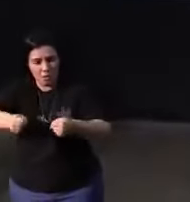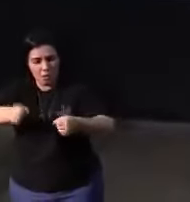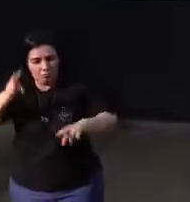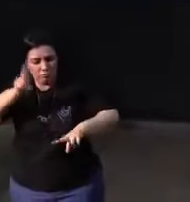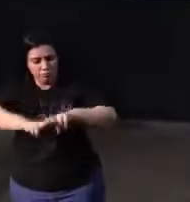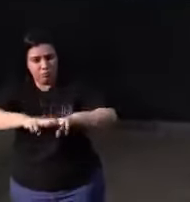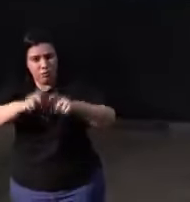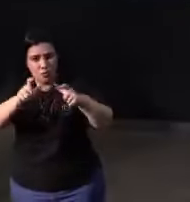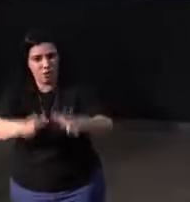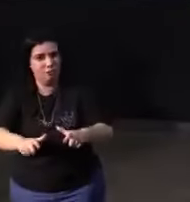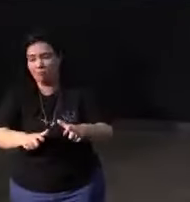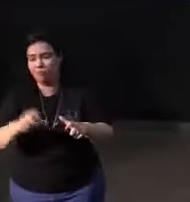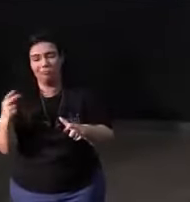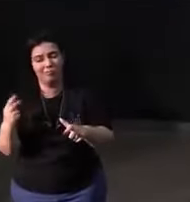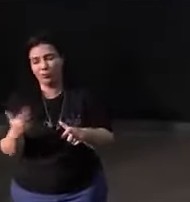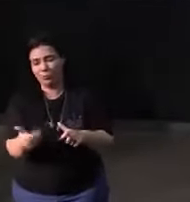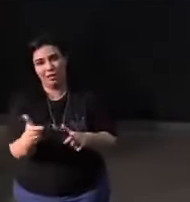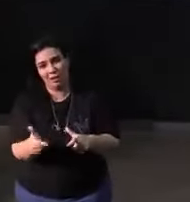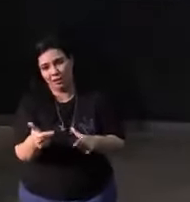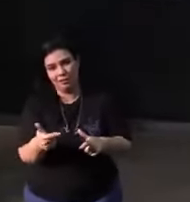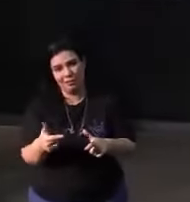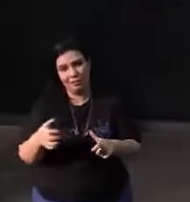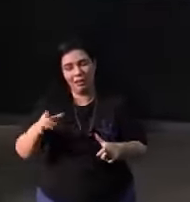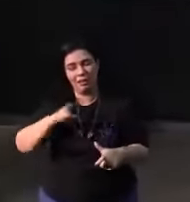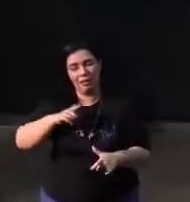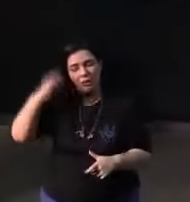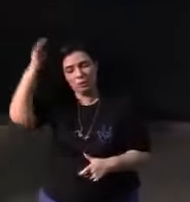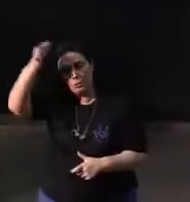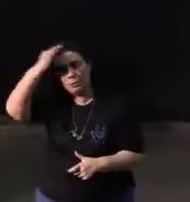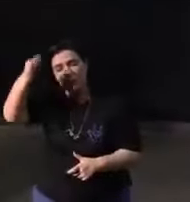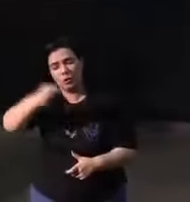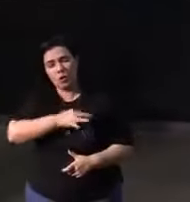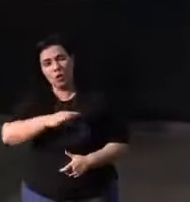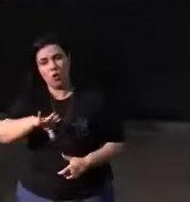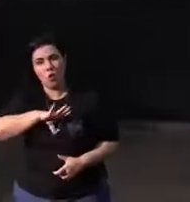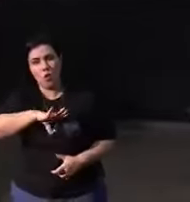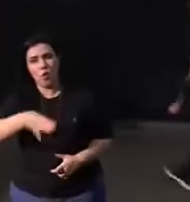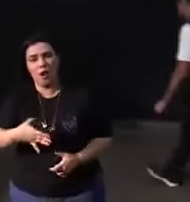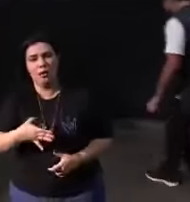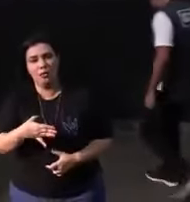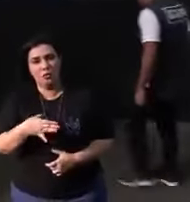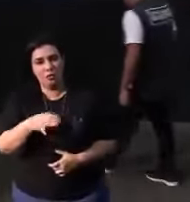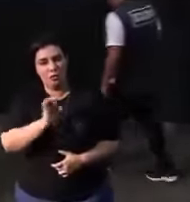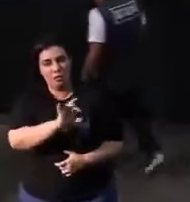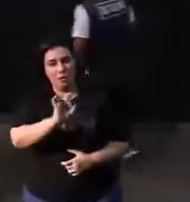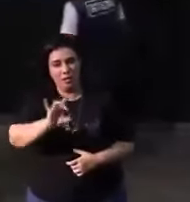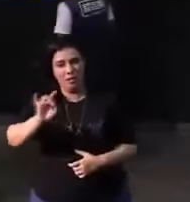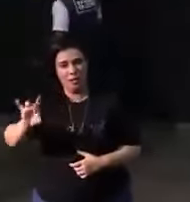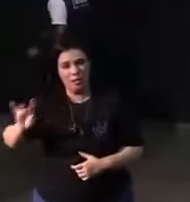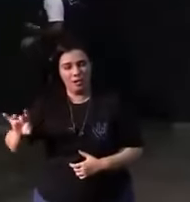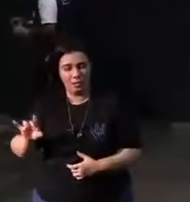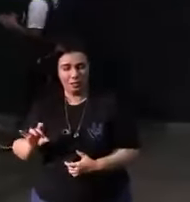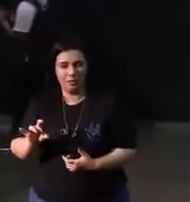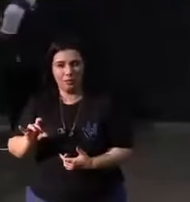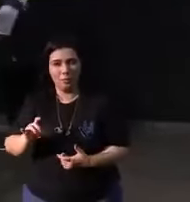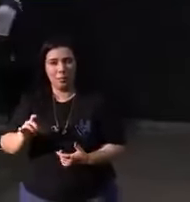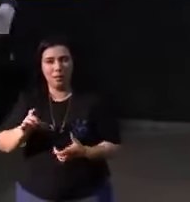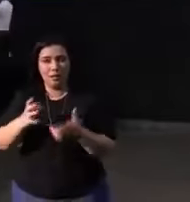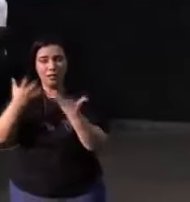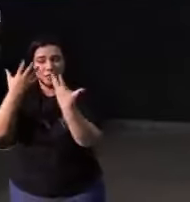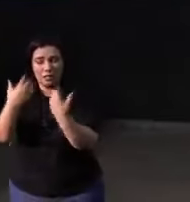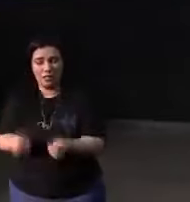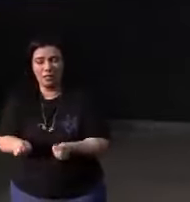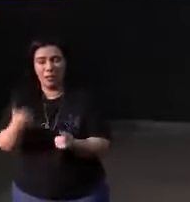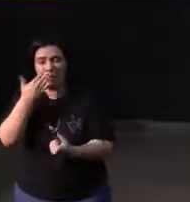lugar agora. Receba o Espírito de coragem, receba o Espírito de coragem para tomar essa decisão